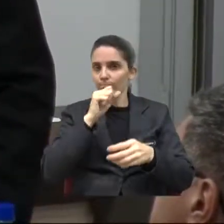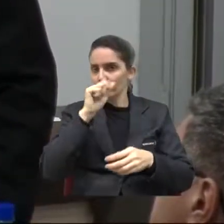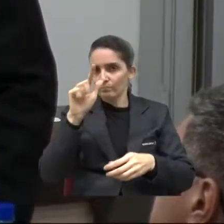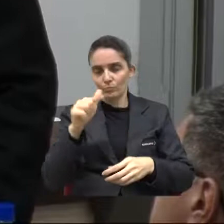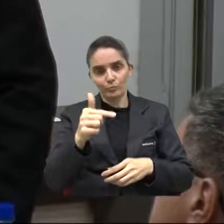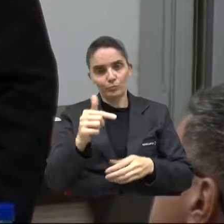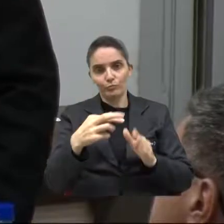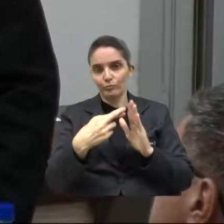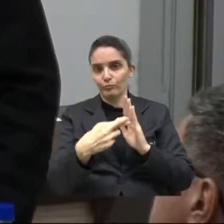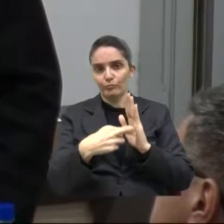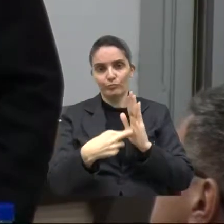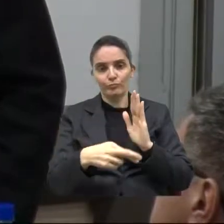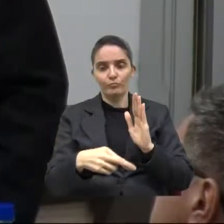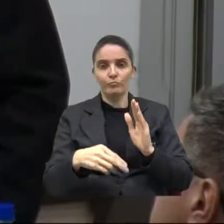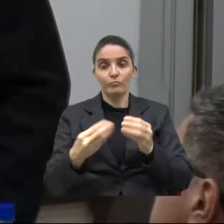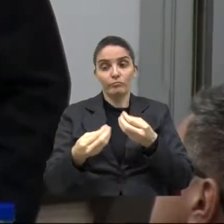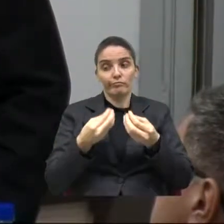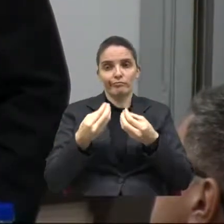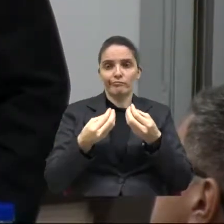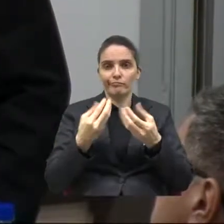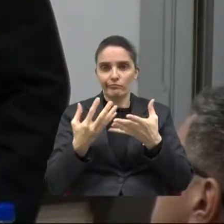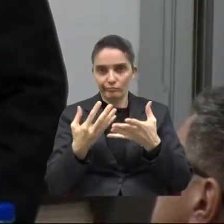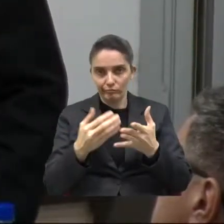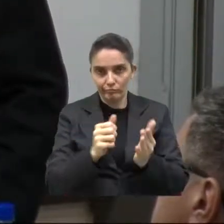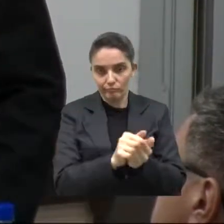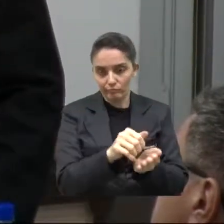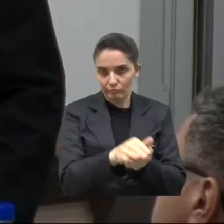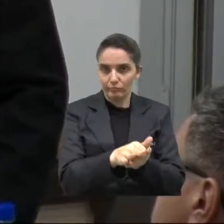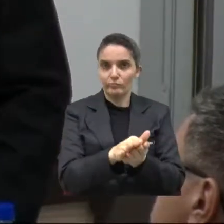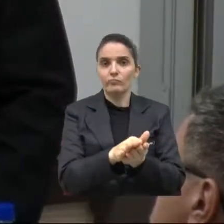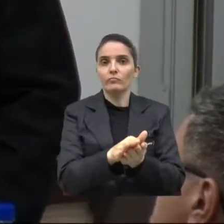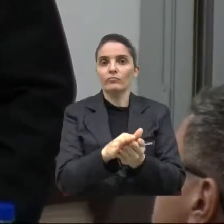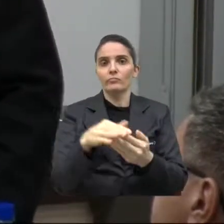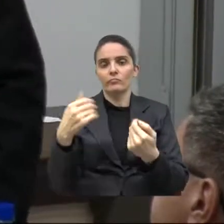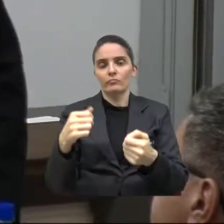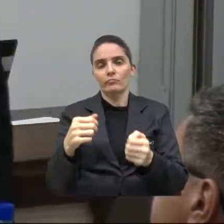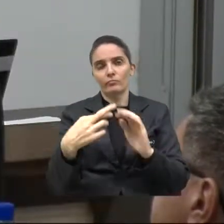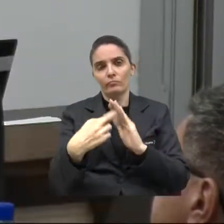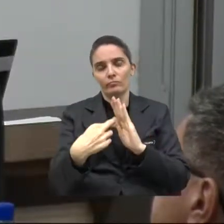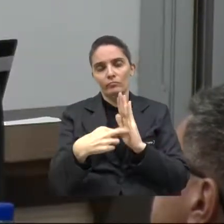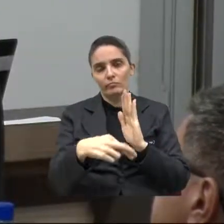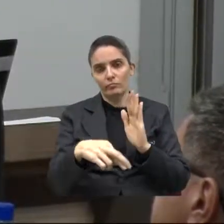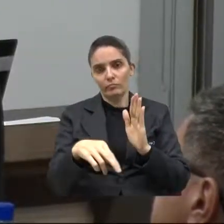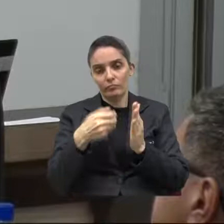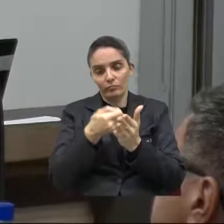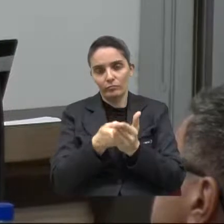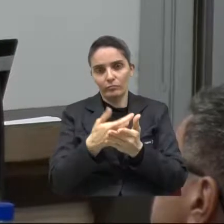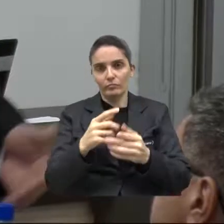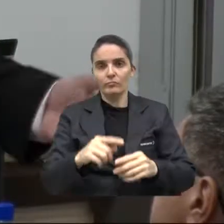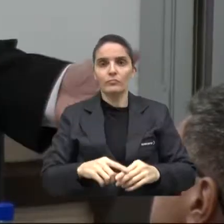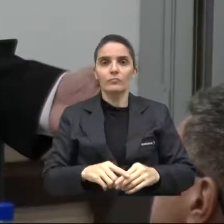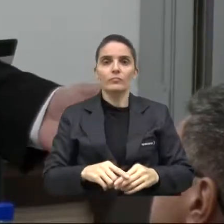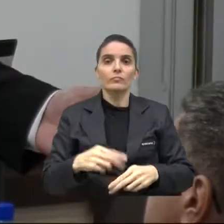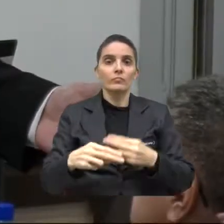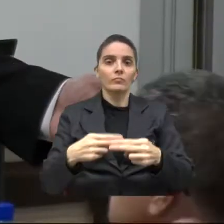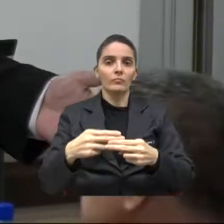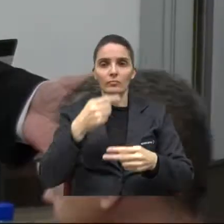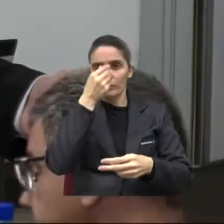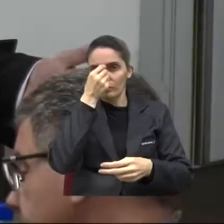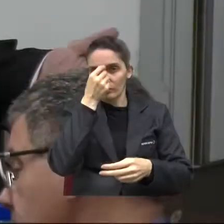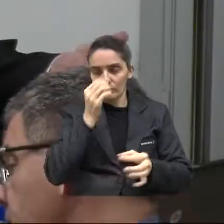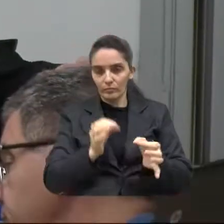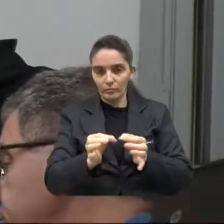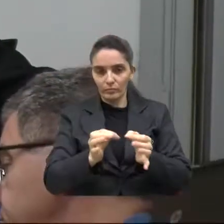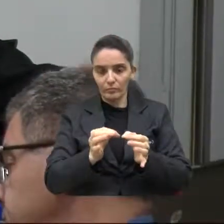regulamentado. Então, como é que a gente vai fazer a multa? Daí teria que fazer essa regulamentação. Então, ele fez a dele. Então, para que não